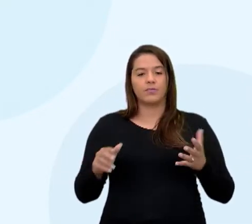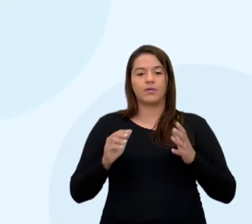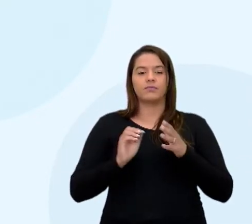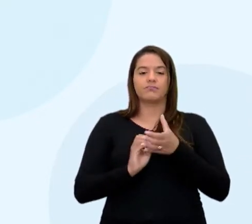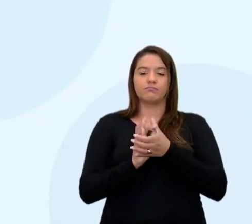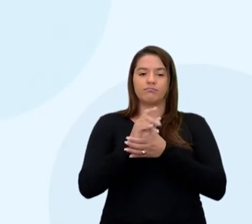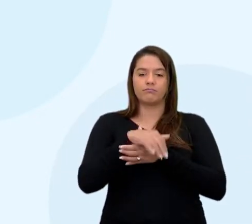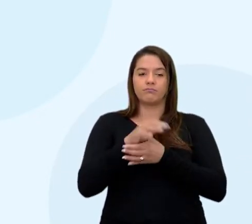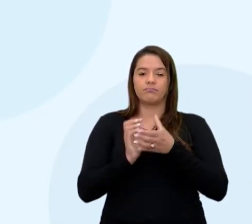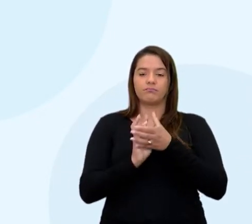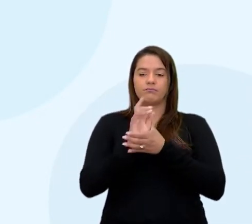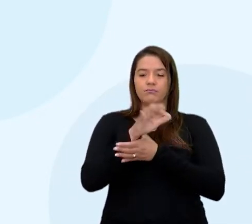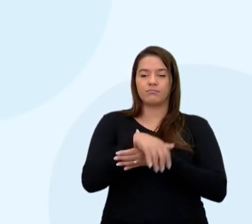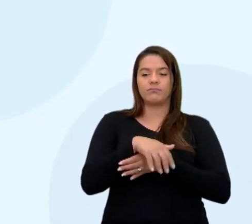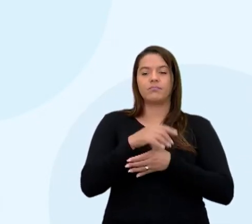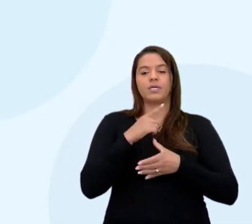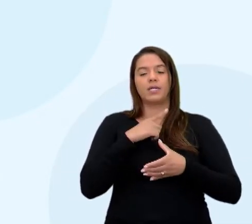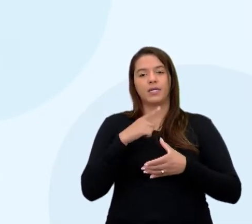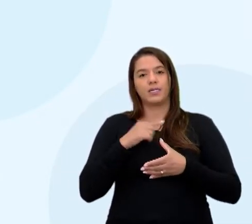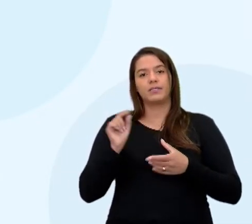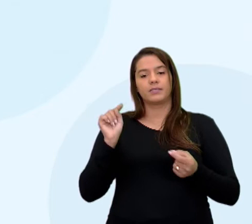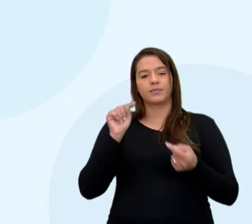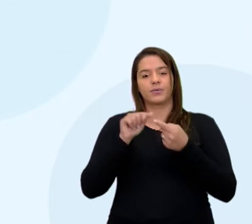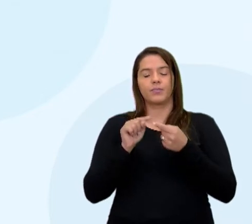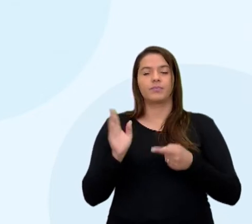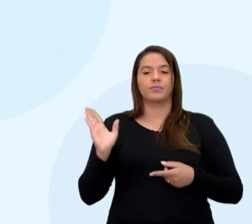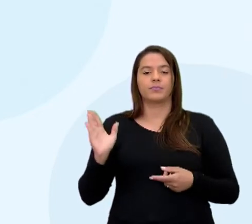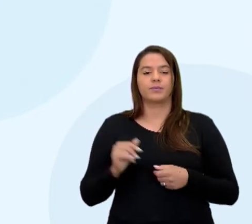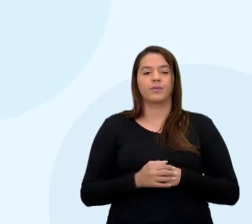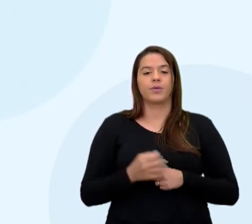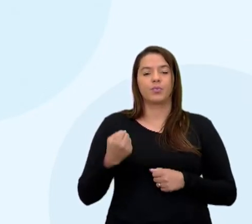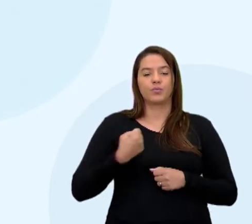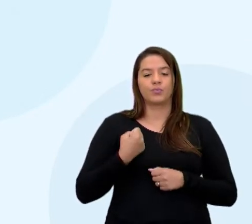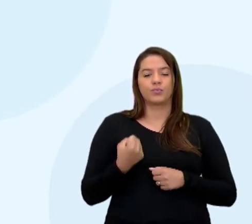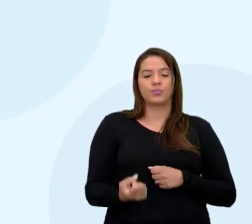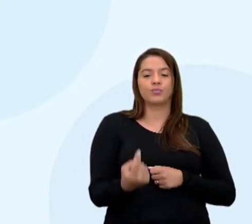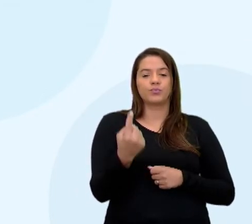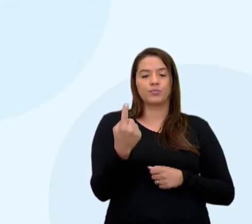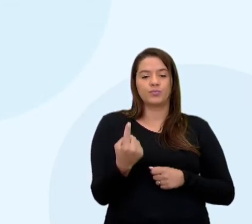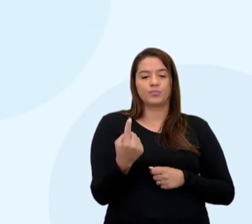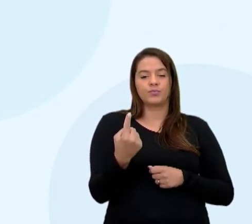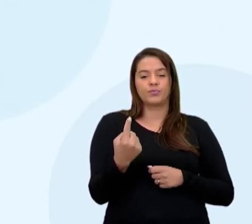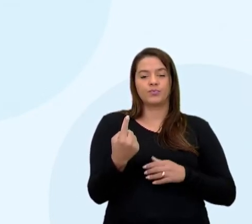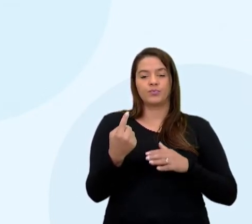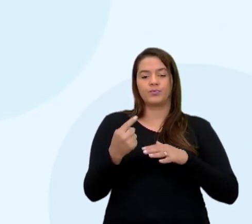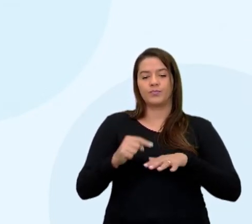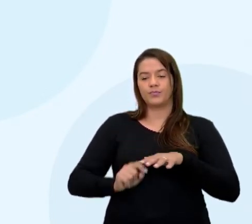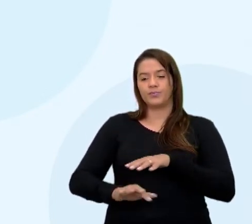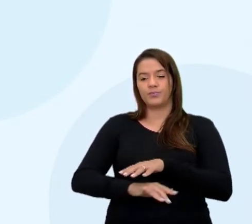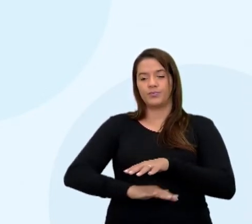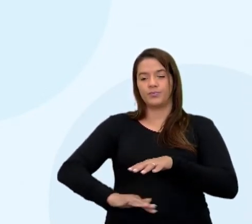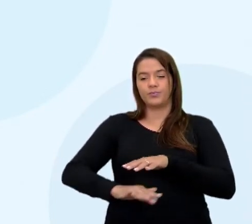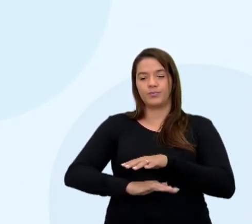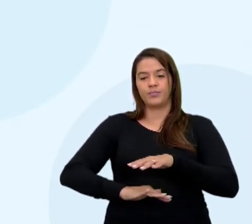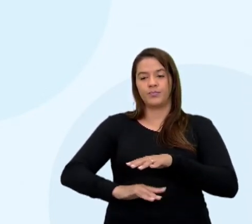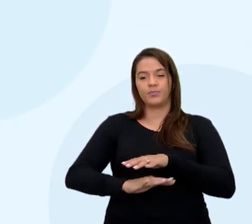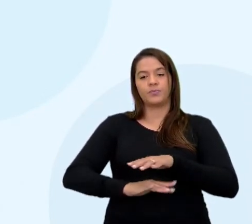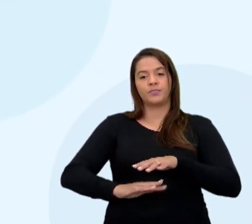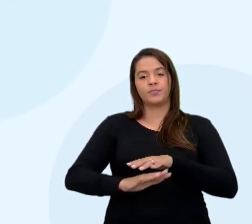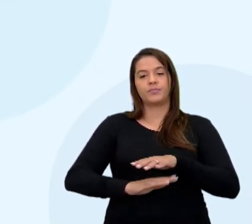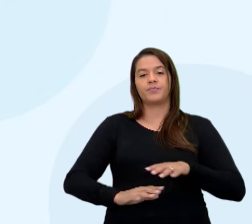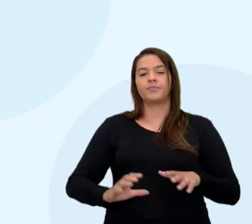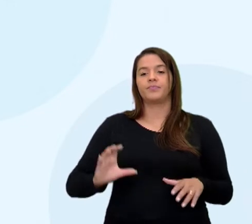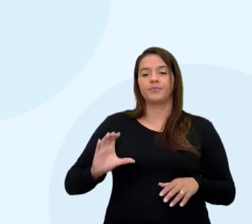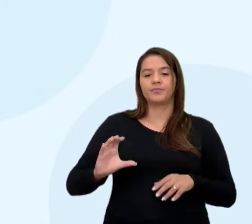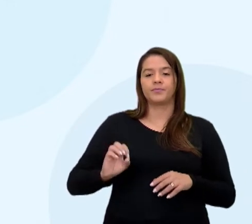Mas basicamente é nessa relação. O número 1 que a gente está vendo lá abaixo da superfície terrestre é a câmara